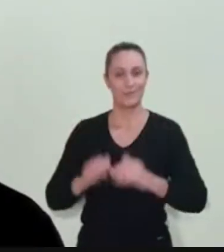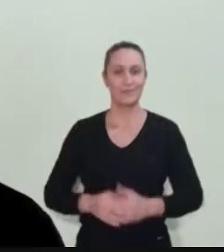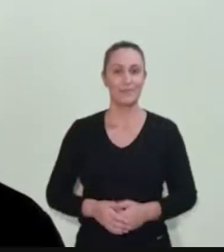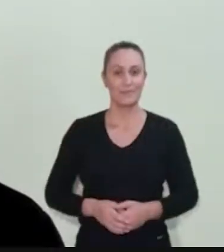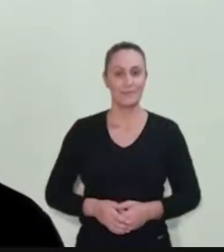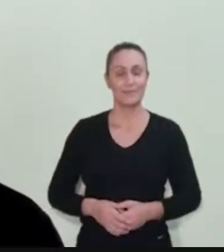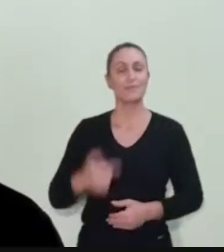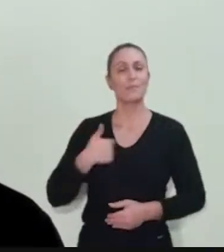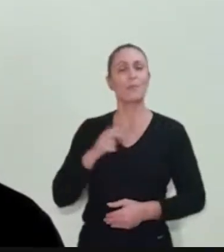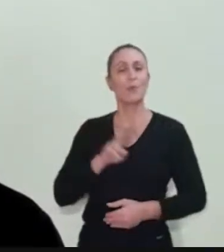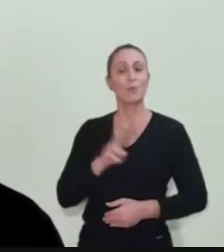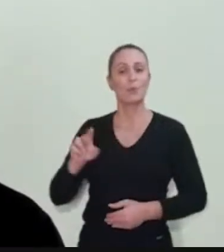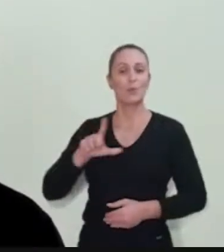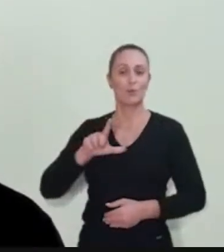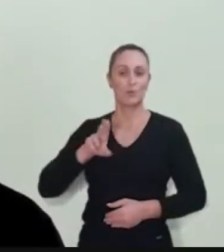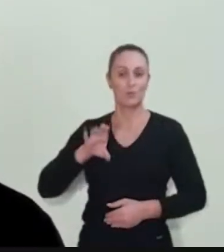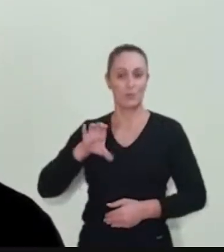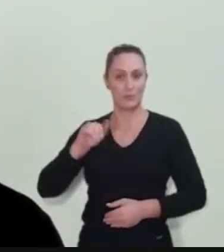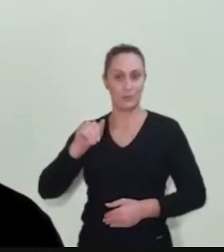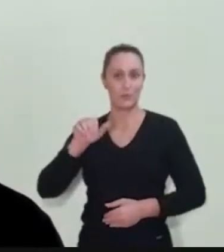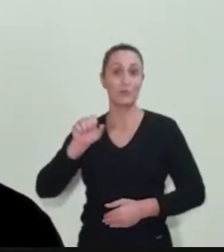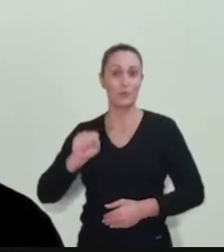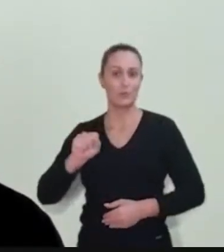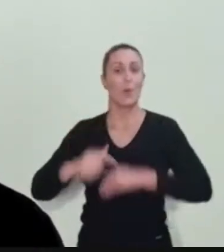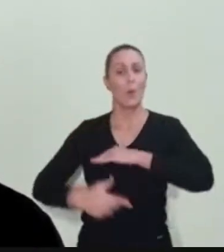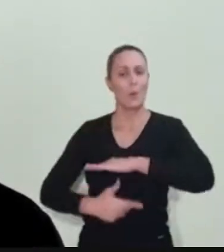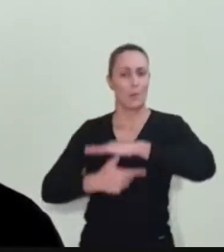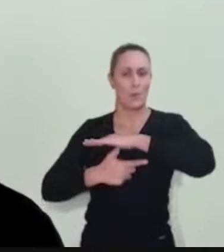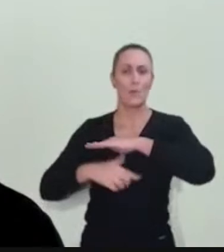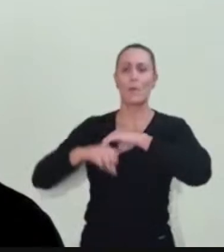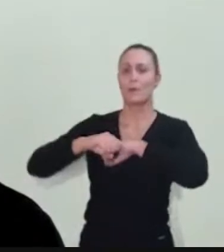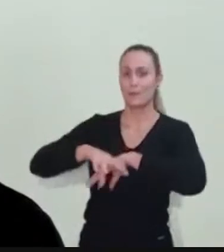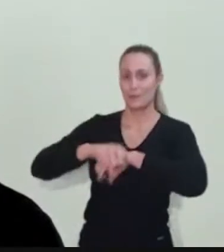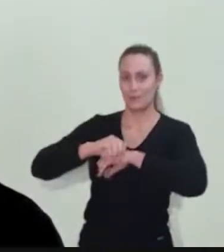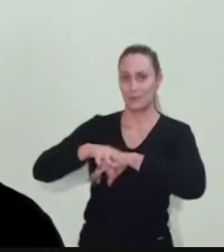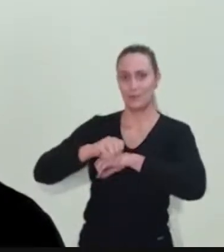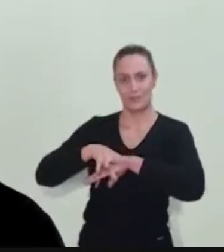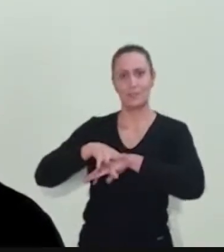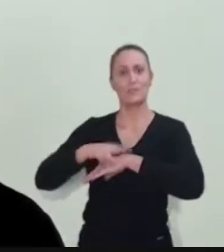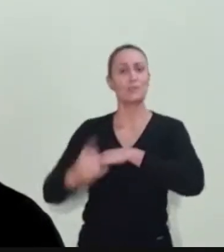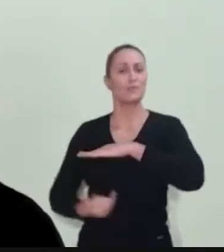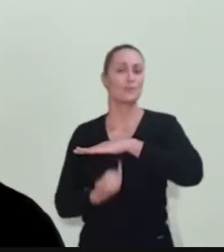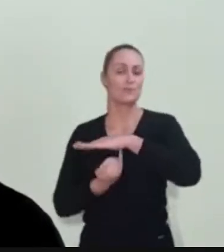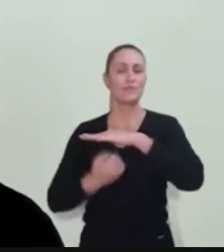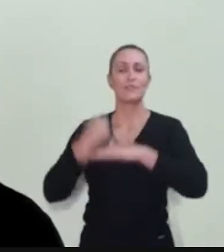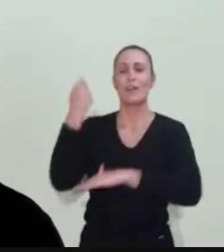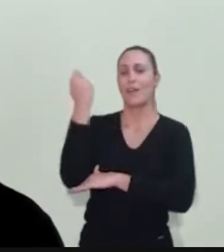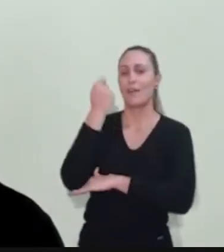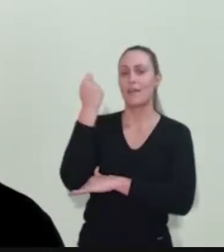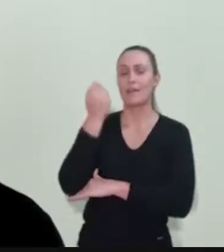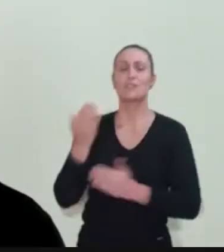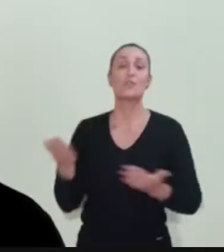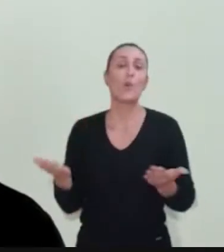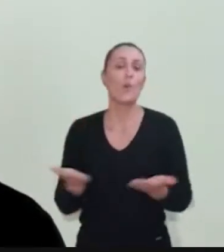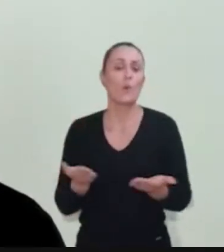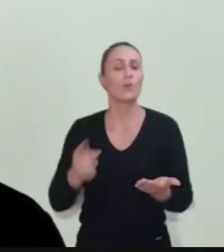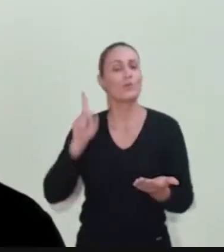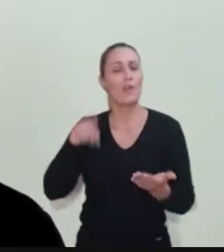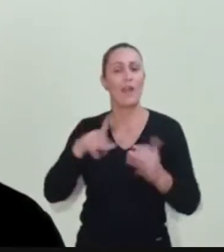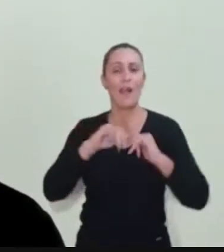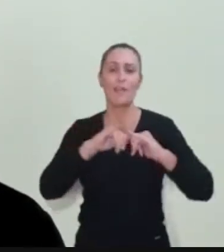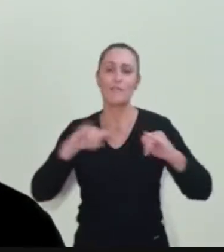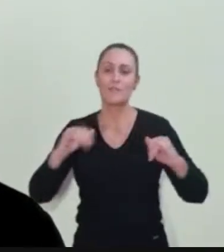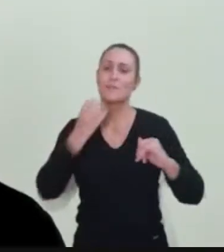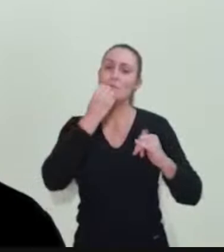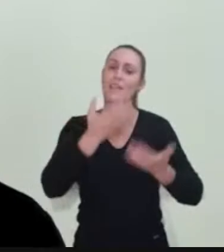Olá, eu sou o Lucas Coradini, pró-reitor de ensino do IFRS, e estou aqui hoje para desejar as